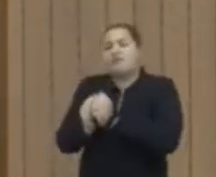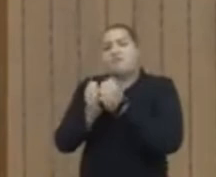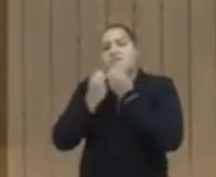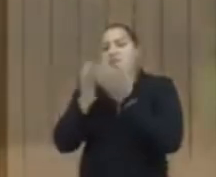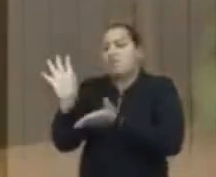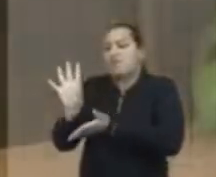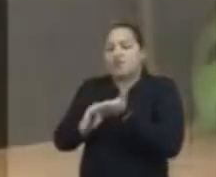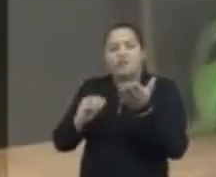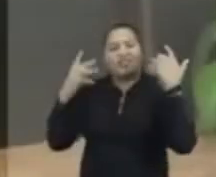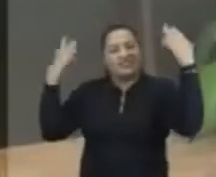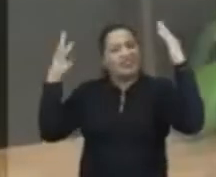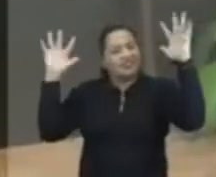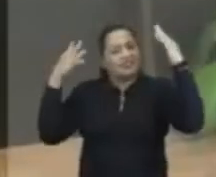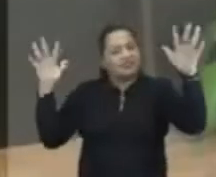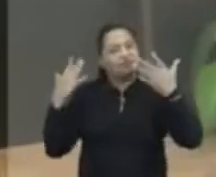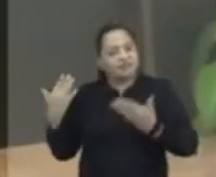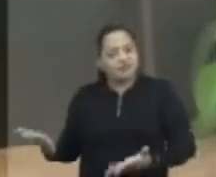Potiguar.